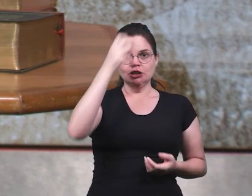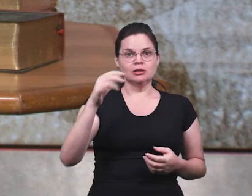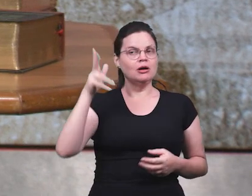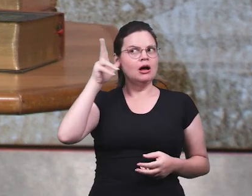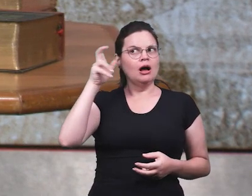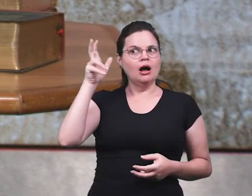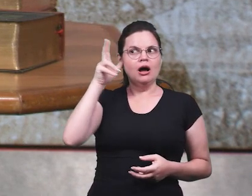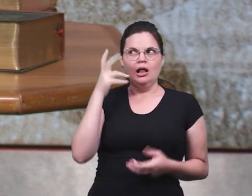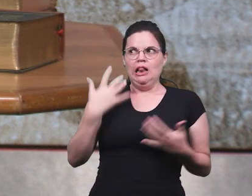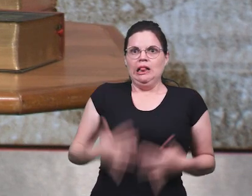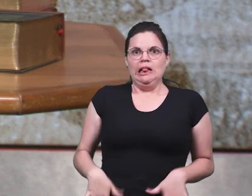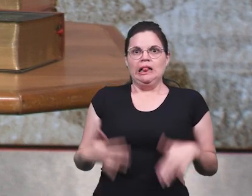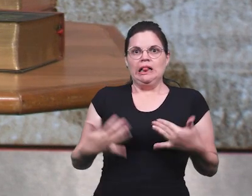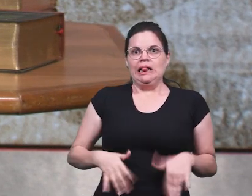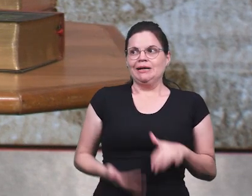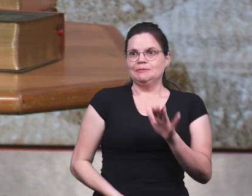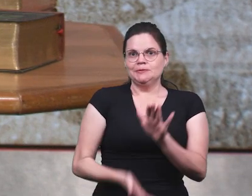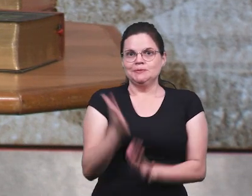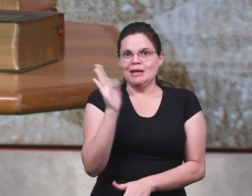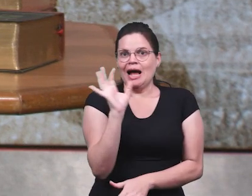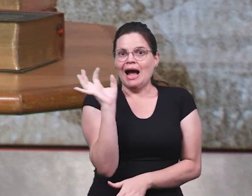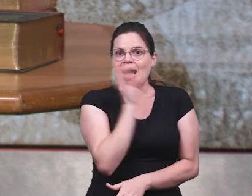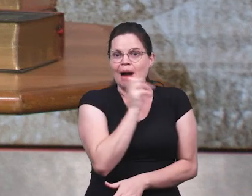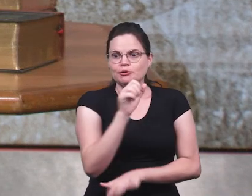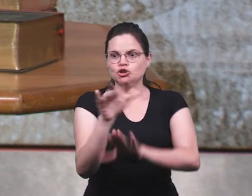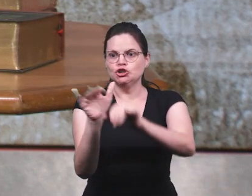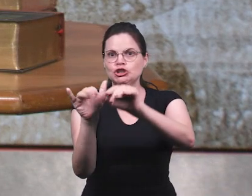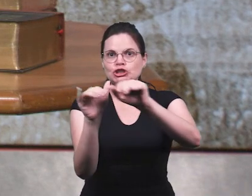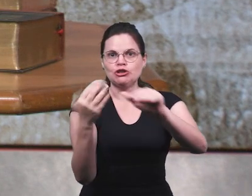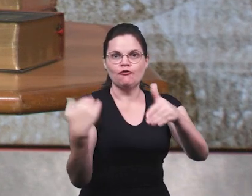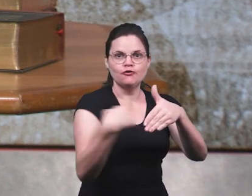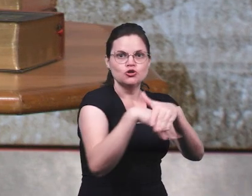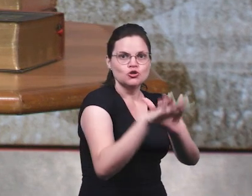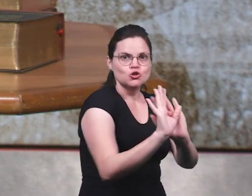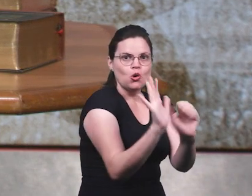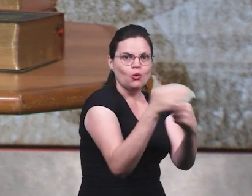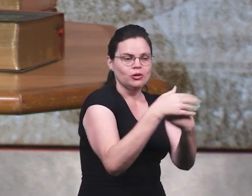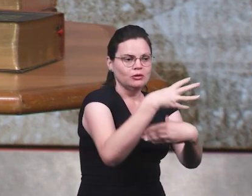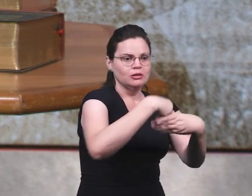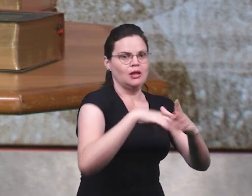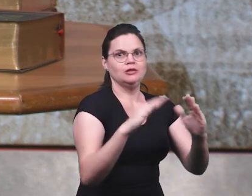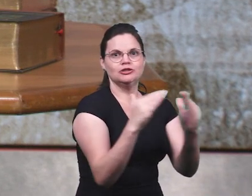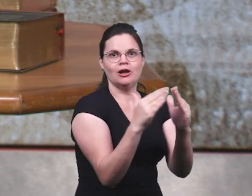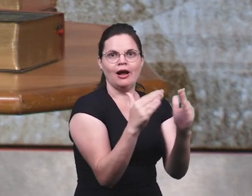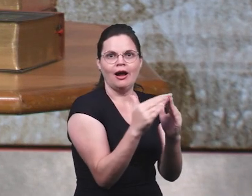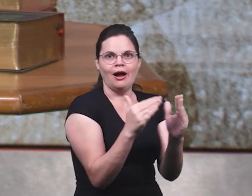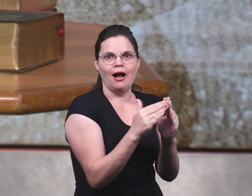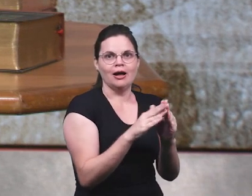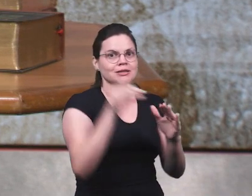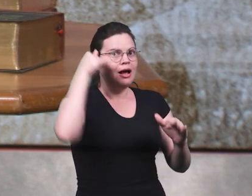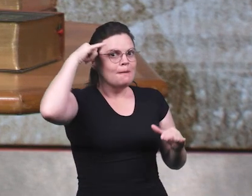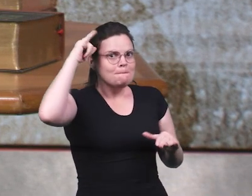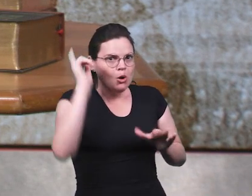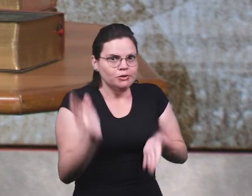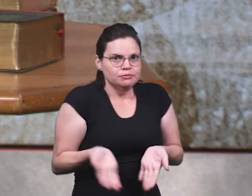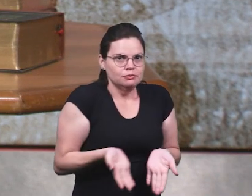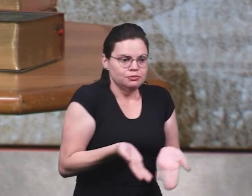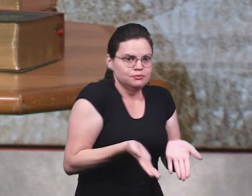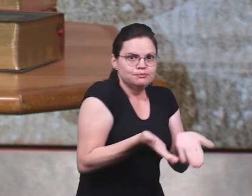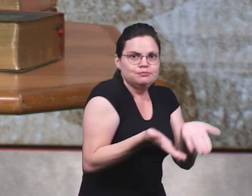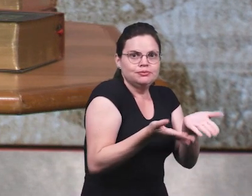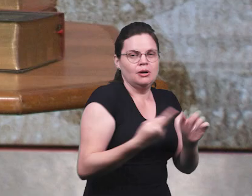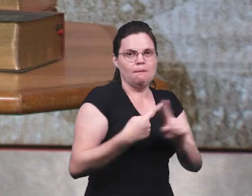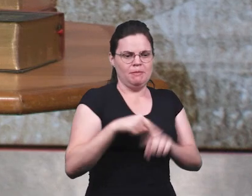palavra do Senhor, fez fugir os seus servos e o seu gado para as casas. Mas aquele que não